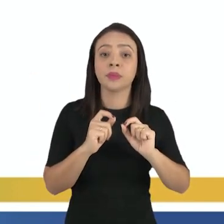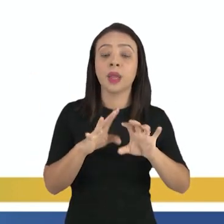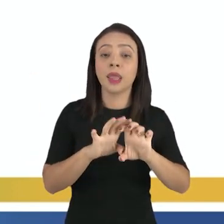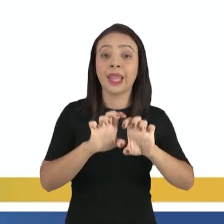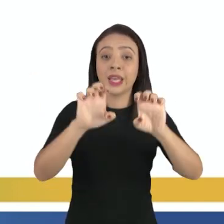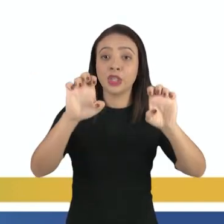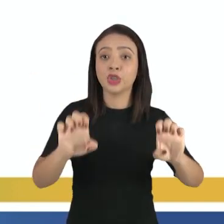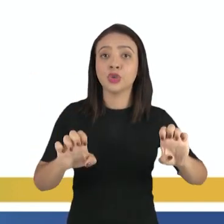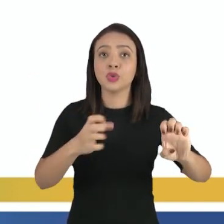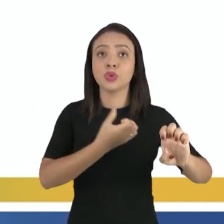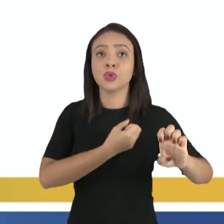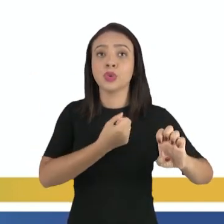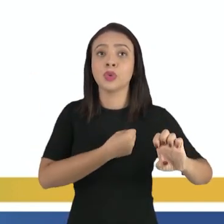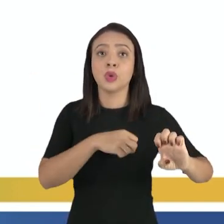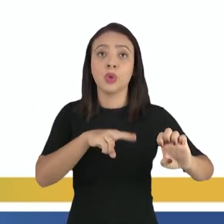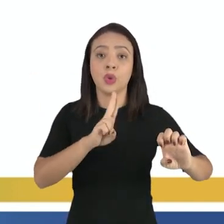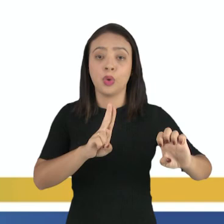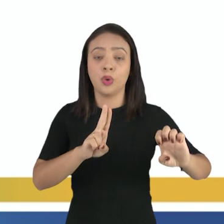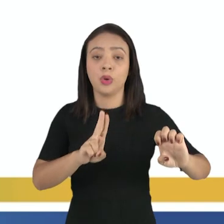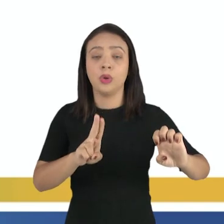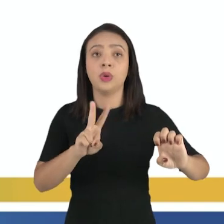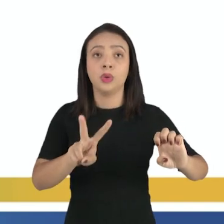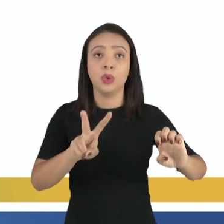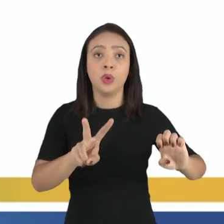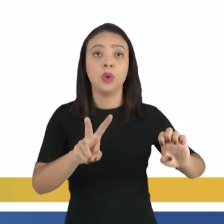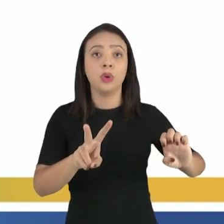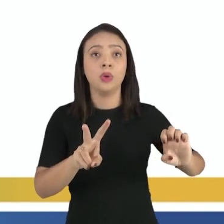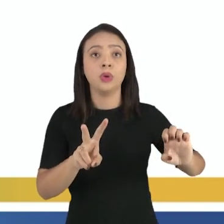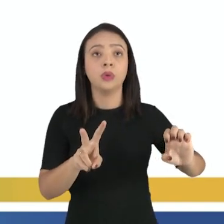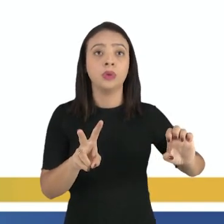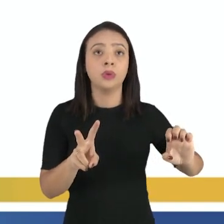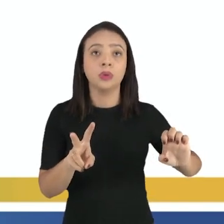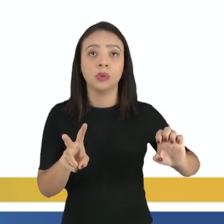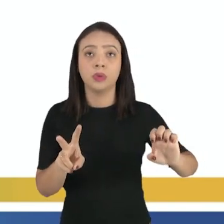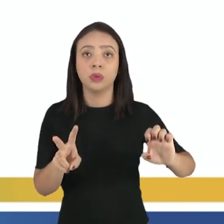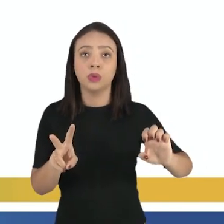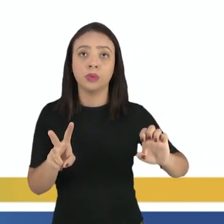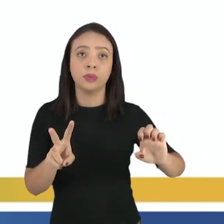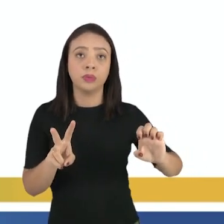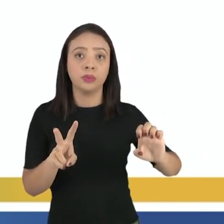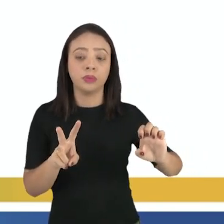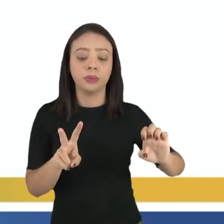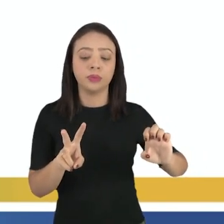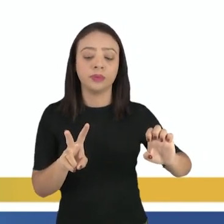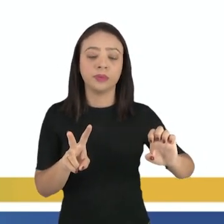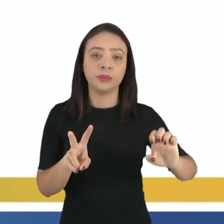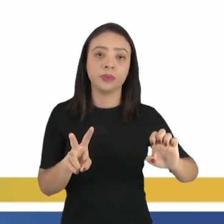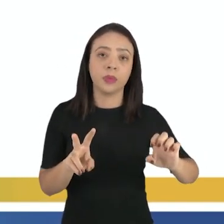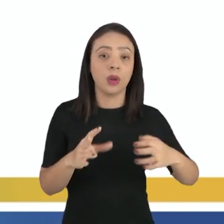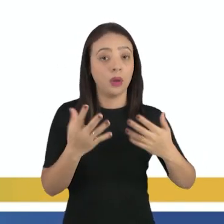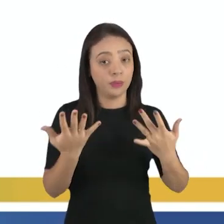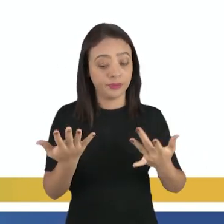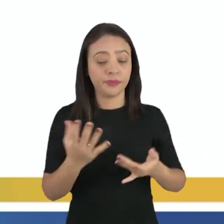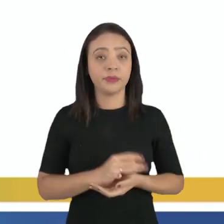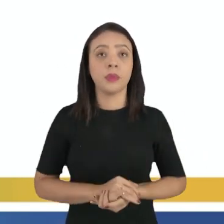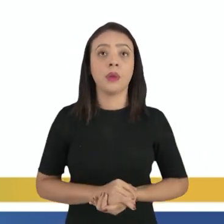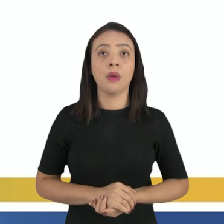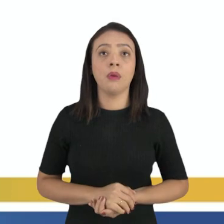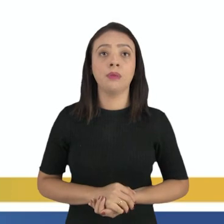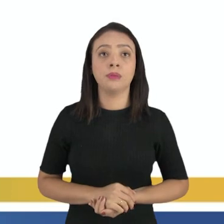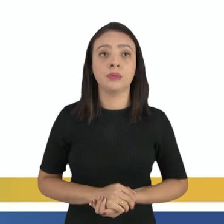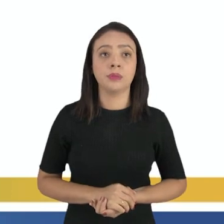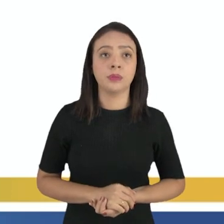no processo, lá na tuba uterina, ou seja, lá na numeração 2, né? Então, o